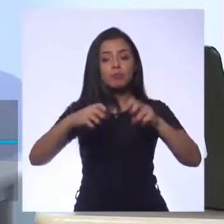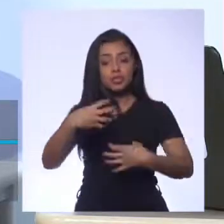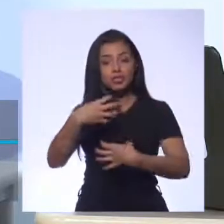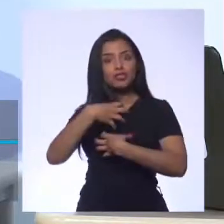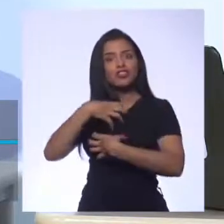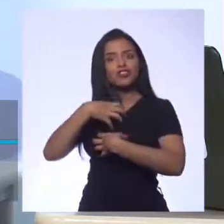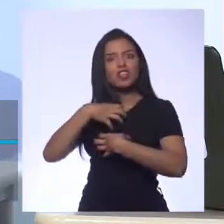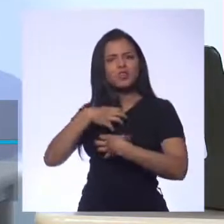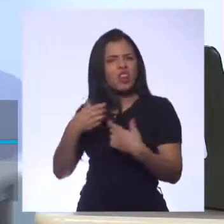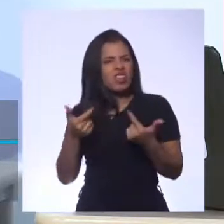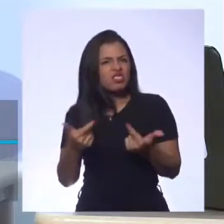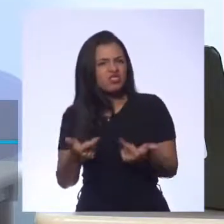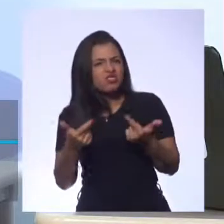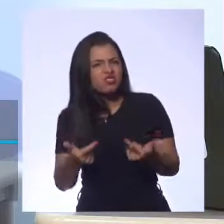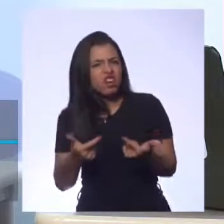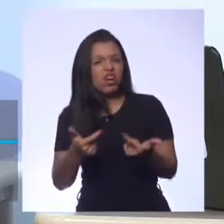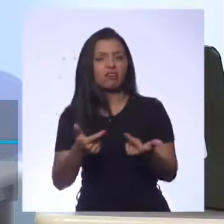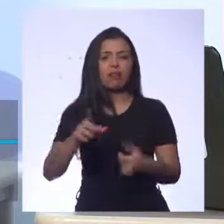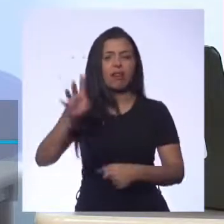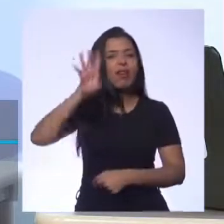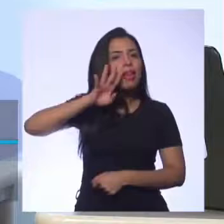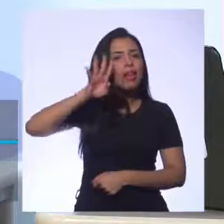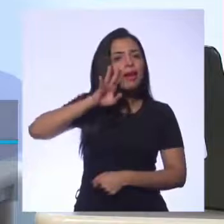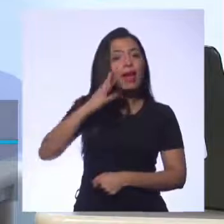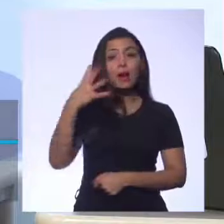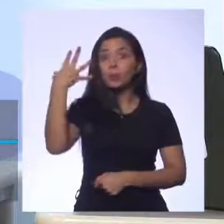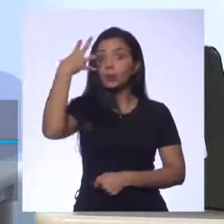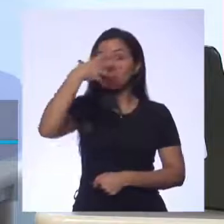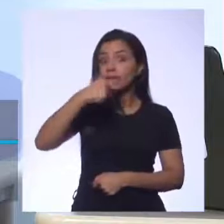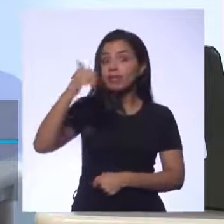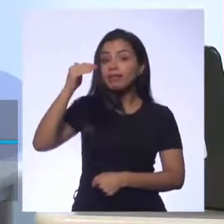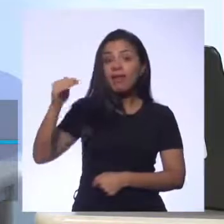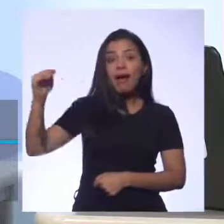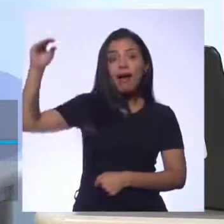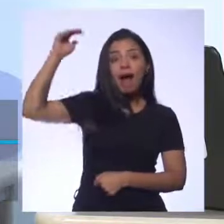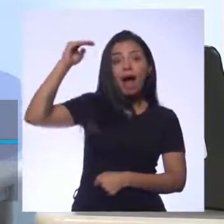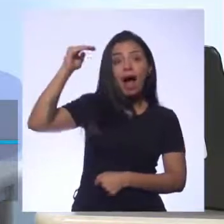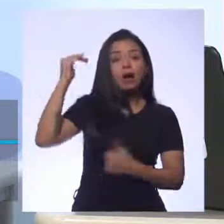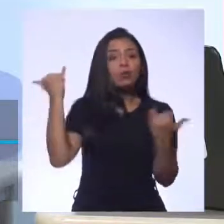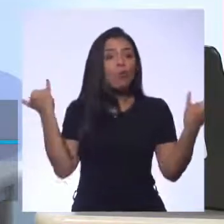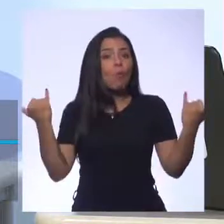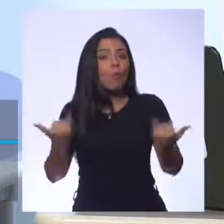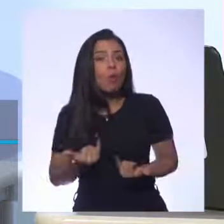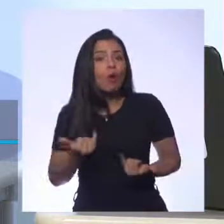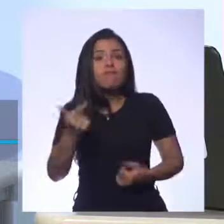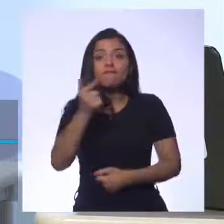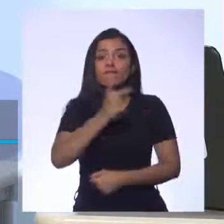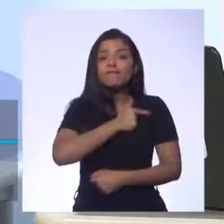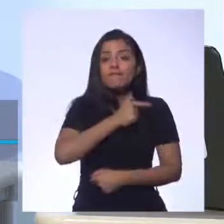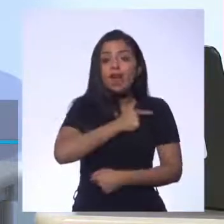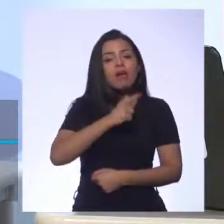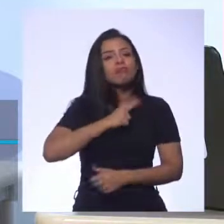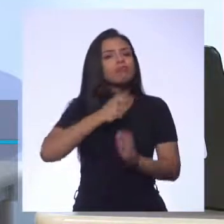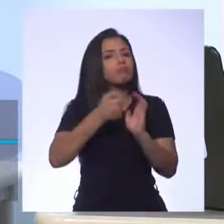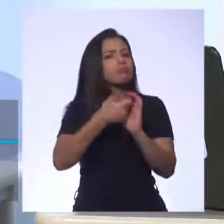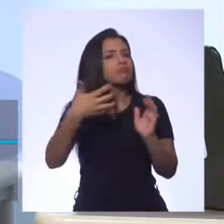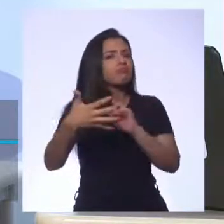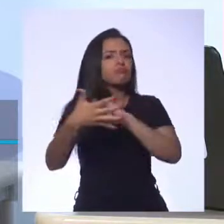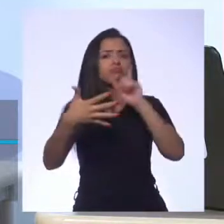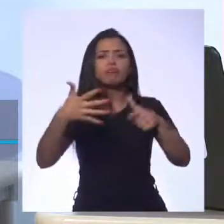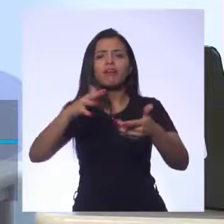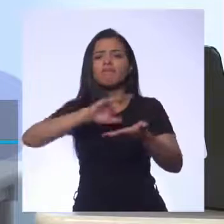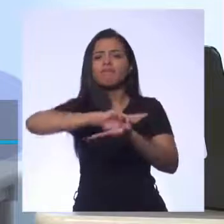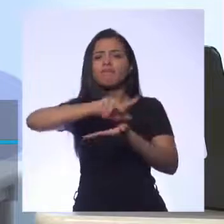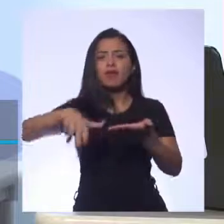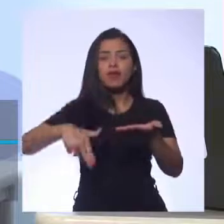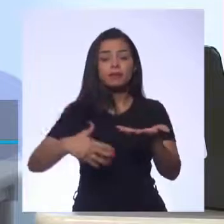é chata, se ela é legal, se é bonita, se é alto, magro, feio, enfim. Nós temos aí algumas características. Sabendo, então,